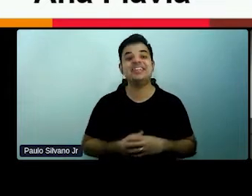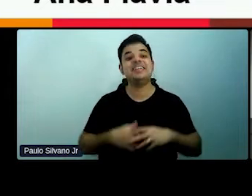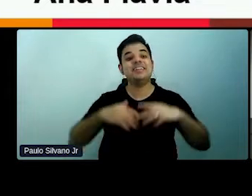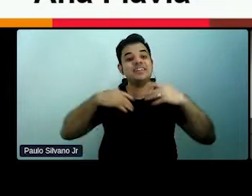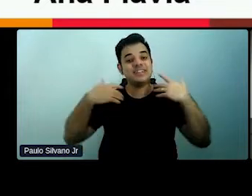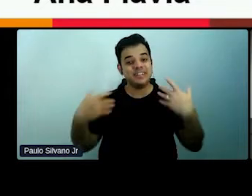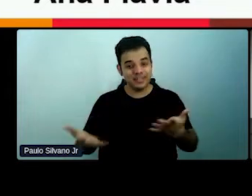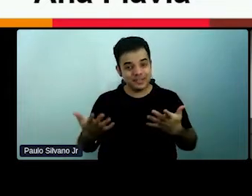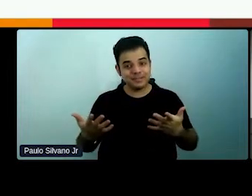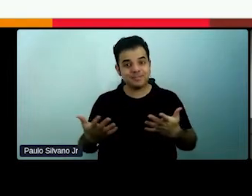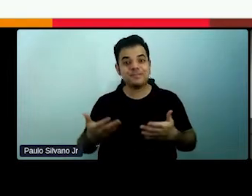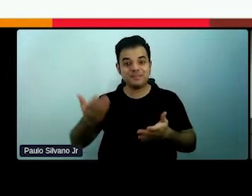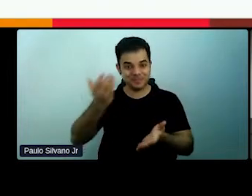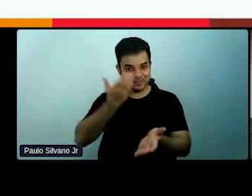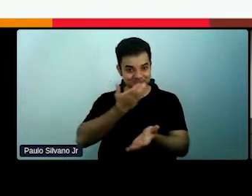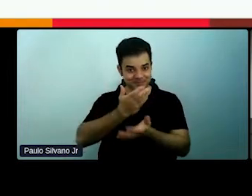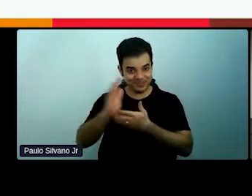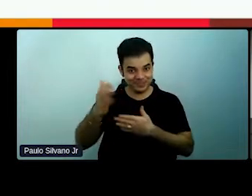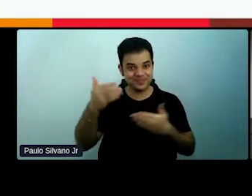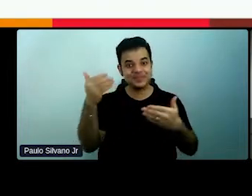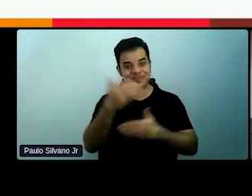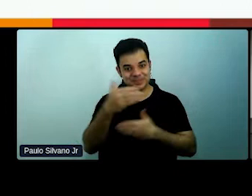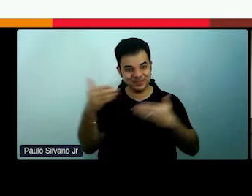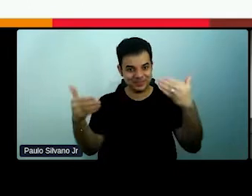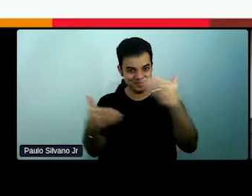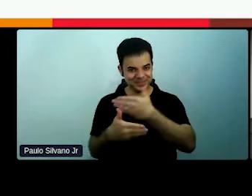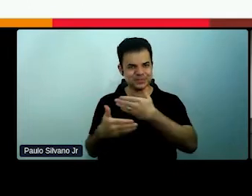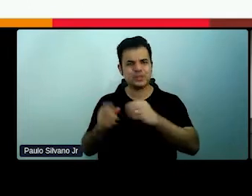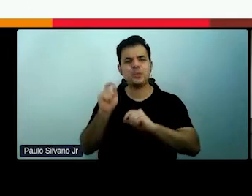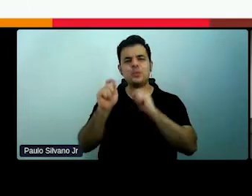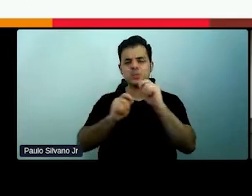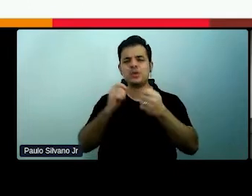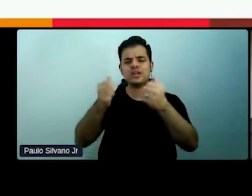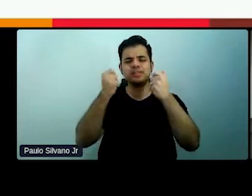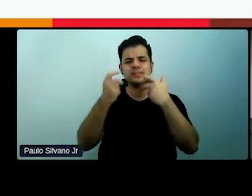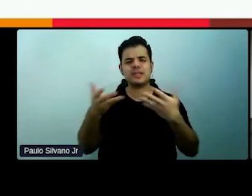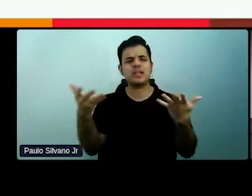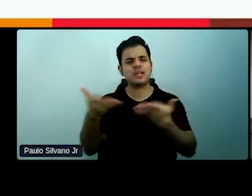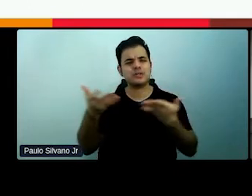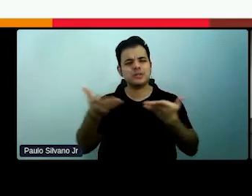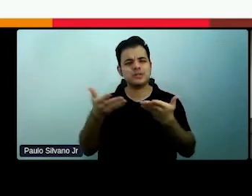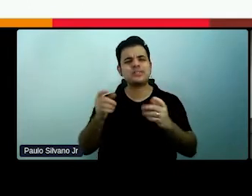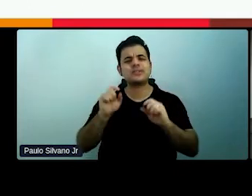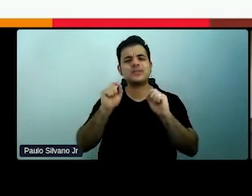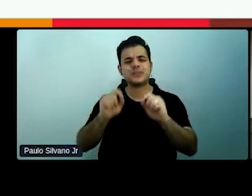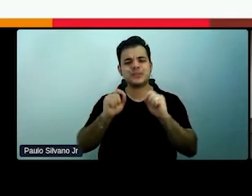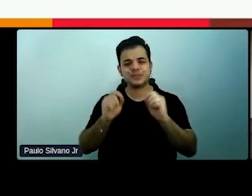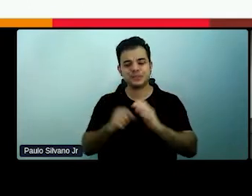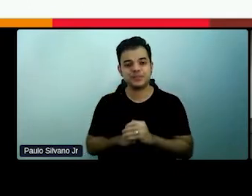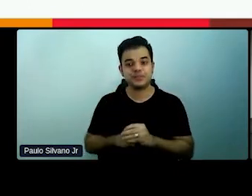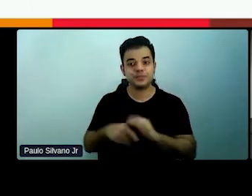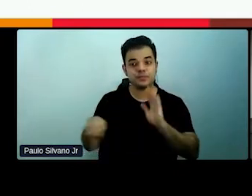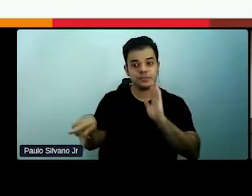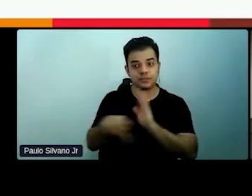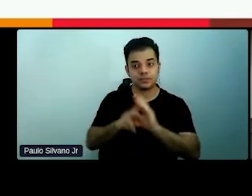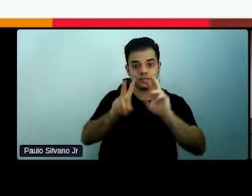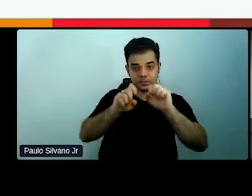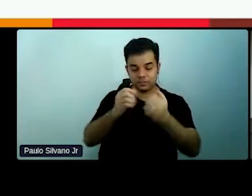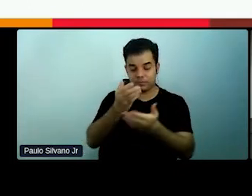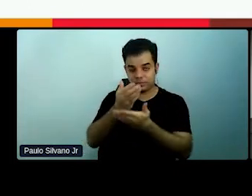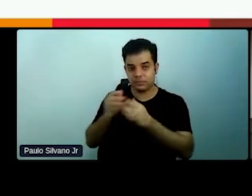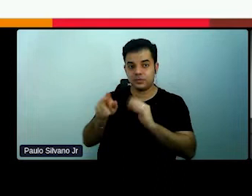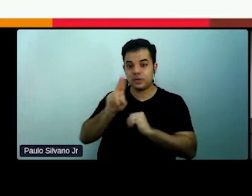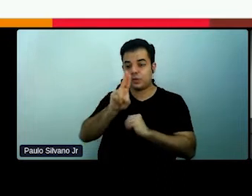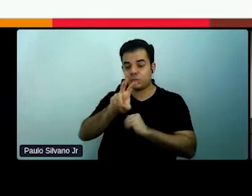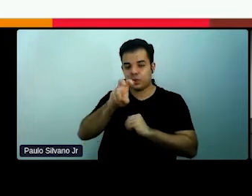Então, partindo aí da nossa apresentação, né, do que a gente vai falar hoje? Então, essa tarde a gente separou esse tema para vocês,